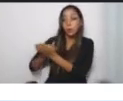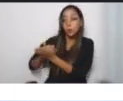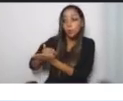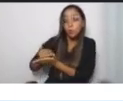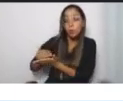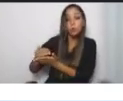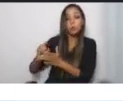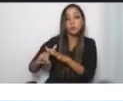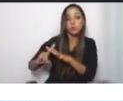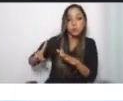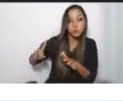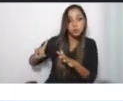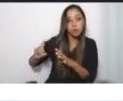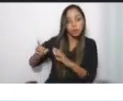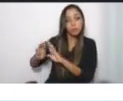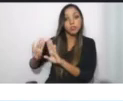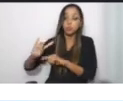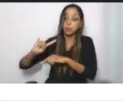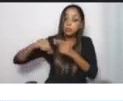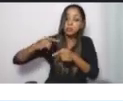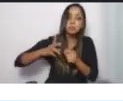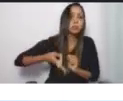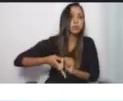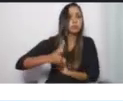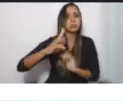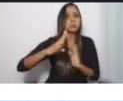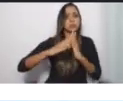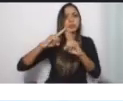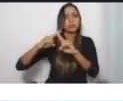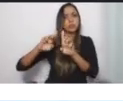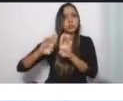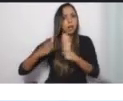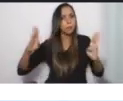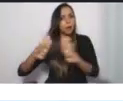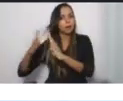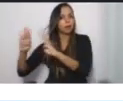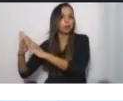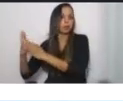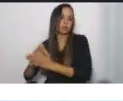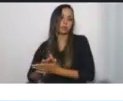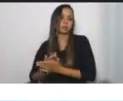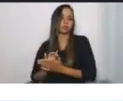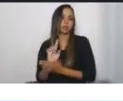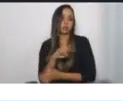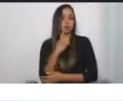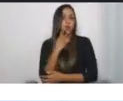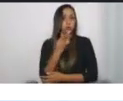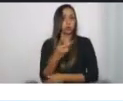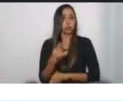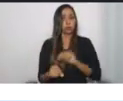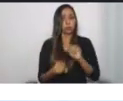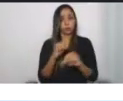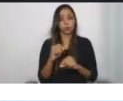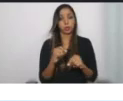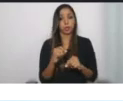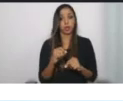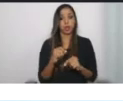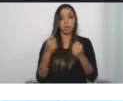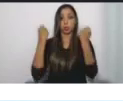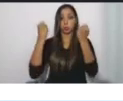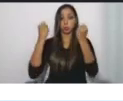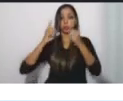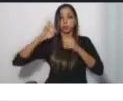que estão criticando esse projeto, ninguém está falando aqui que, que o templo, a morada do Espírito Santo é a igreja. Não, a morada do